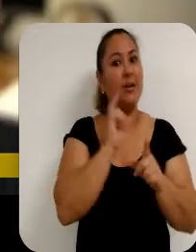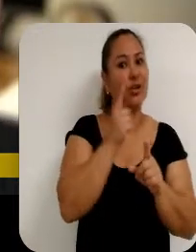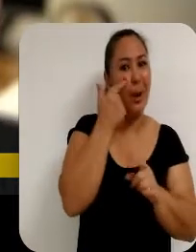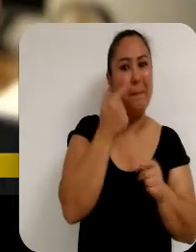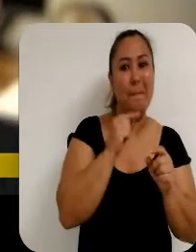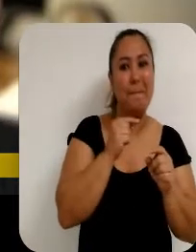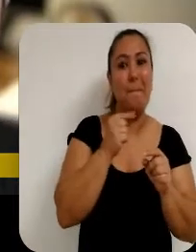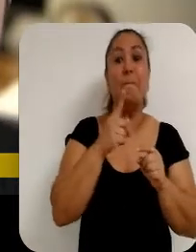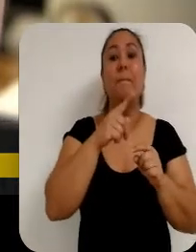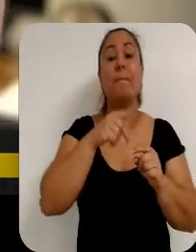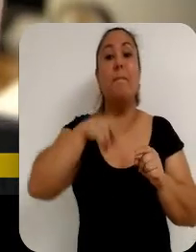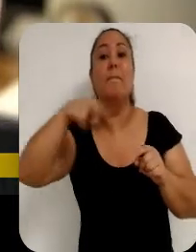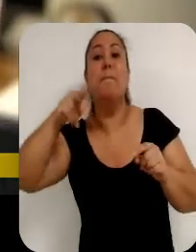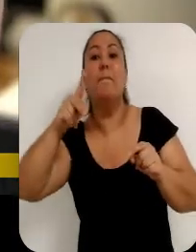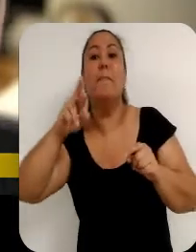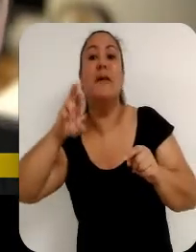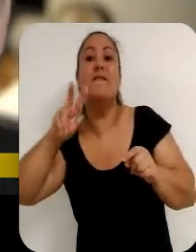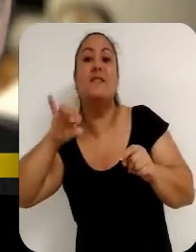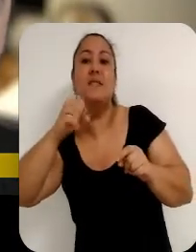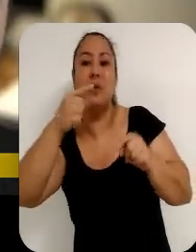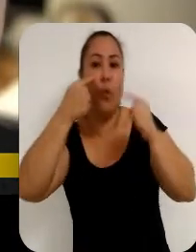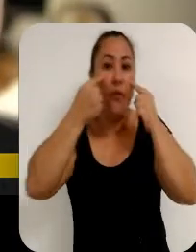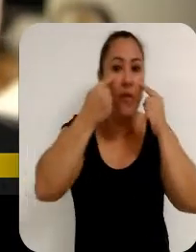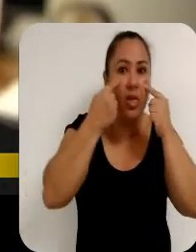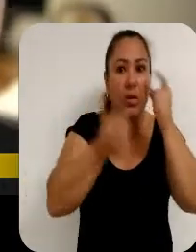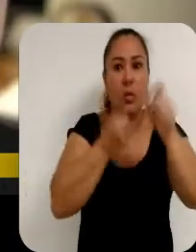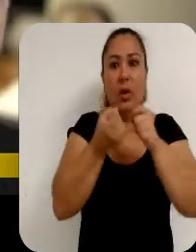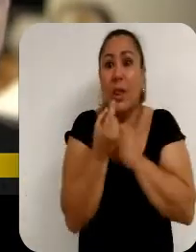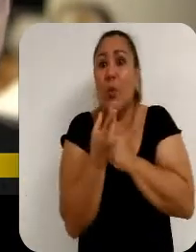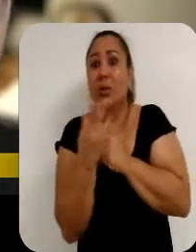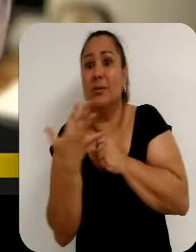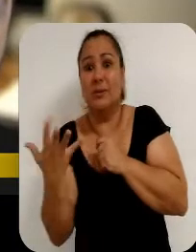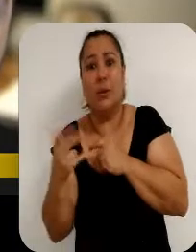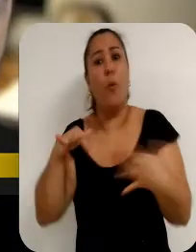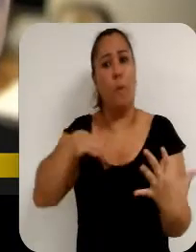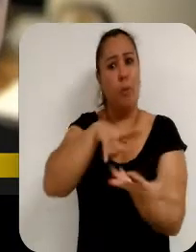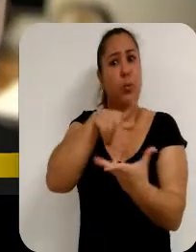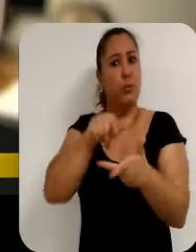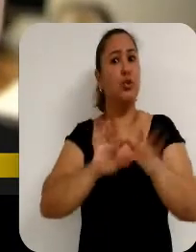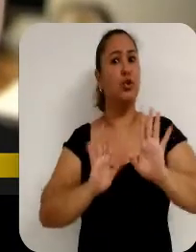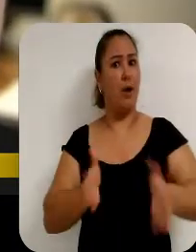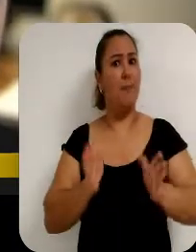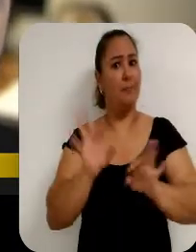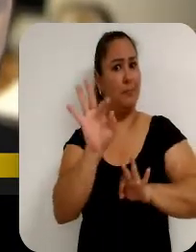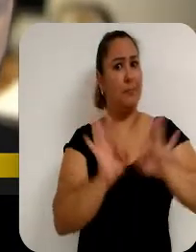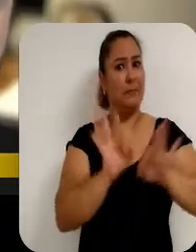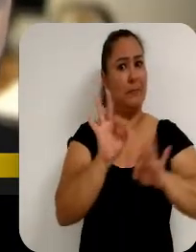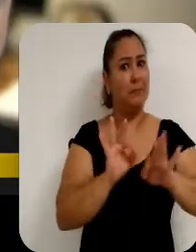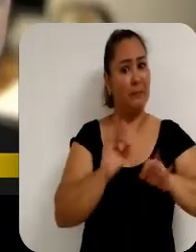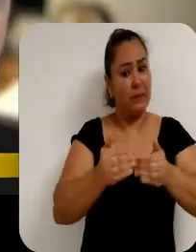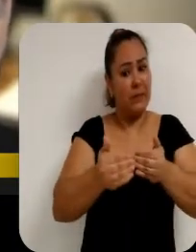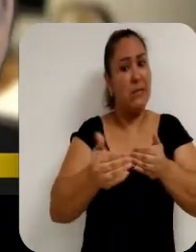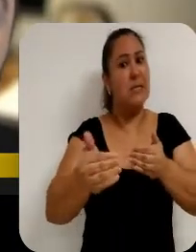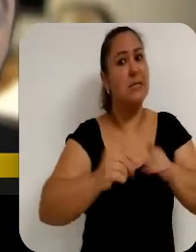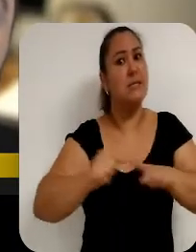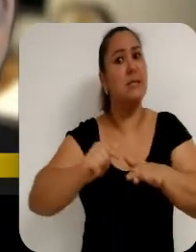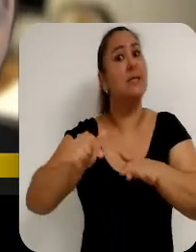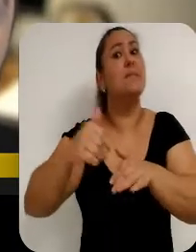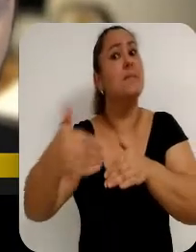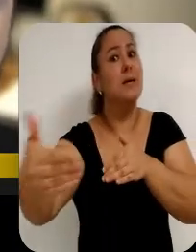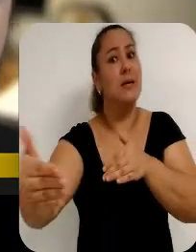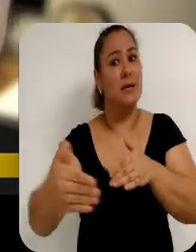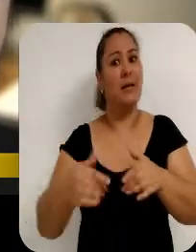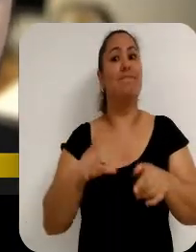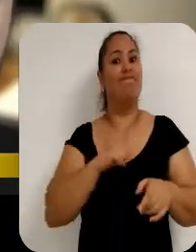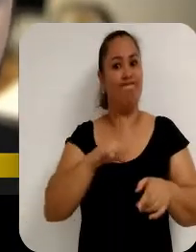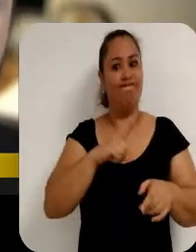trabalhando com eles. Então o mundo está se preparando para em algumas semanas ter os sistemas de saúde entrando em colapso.